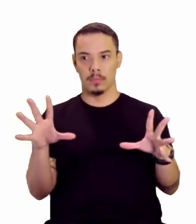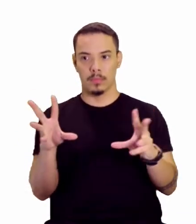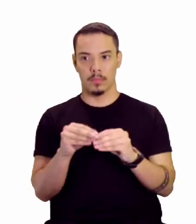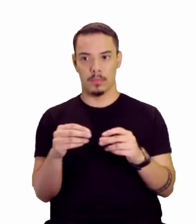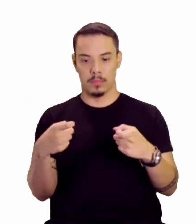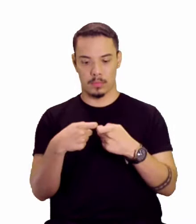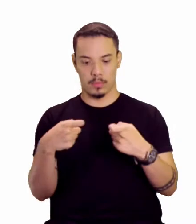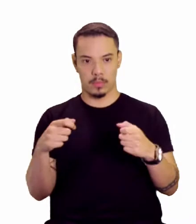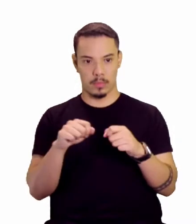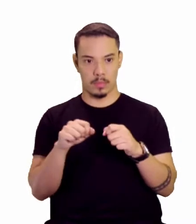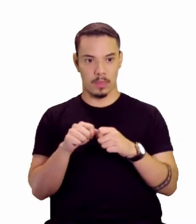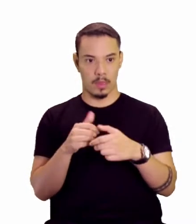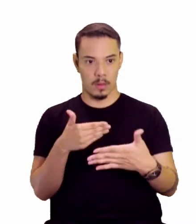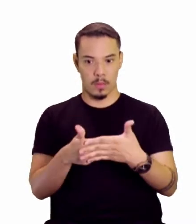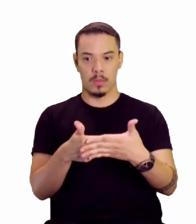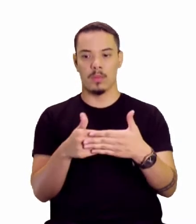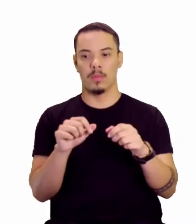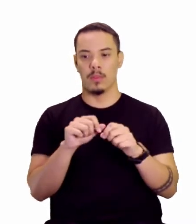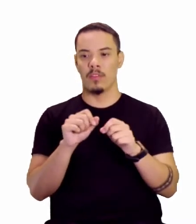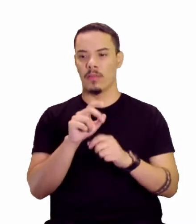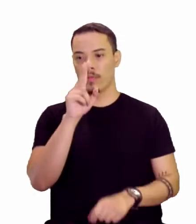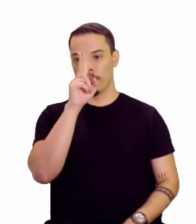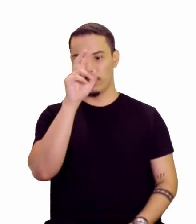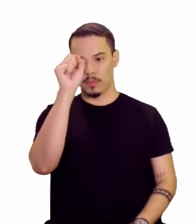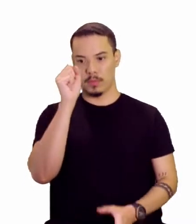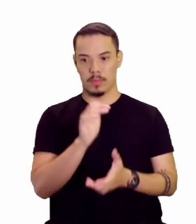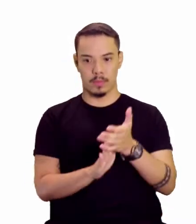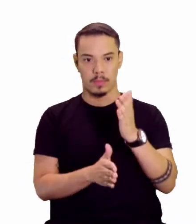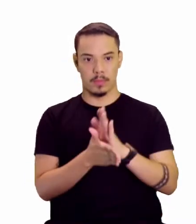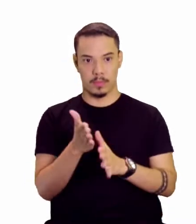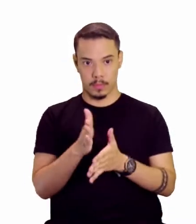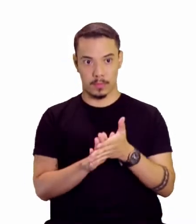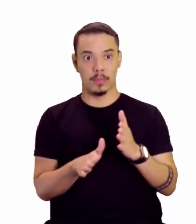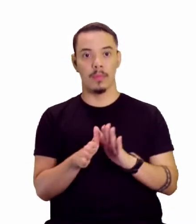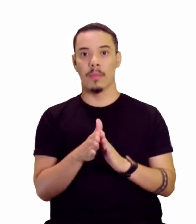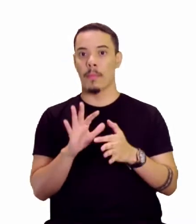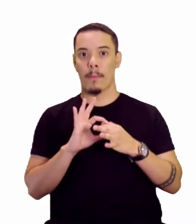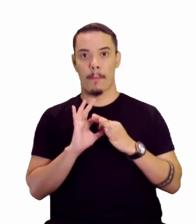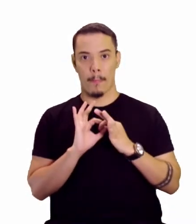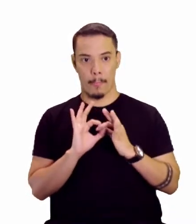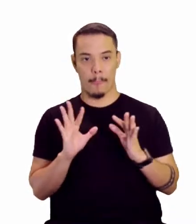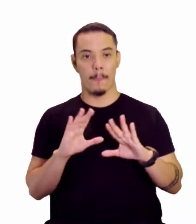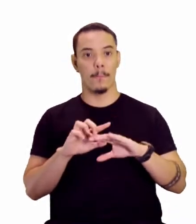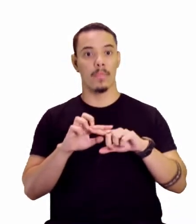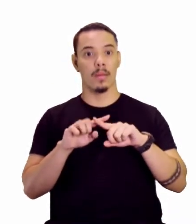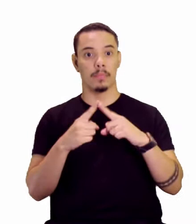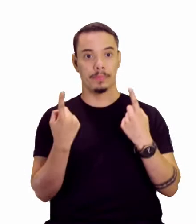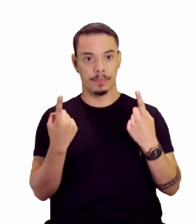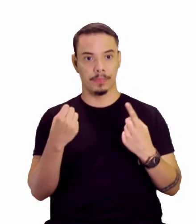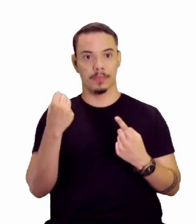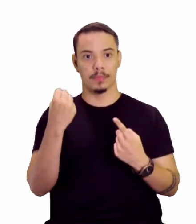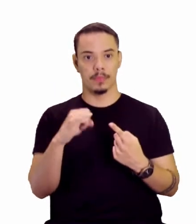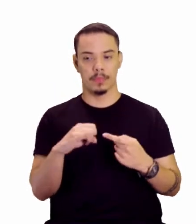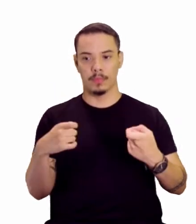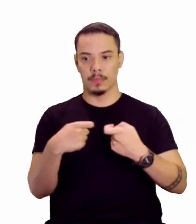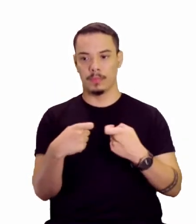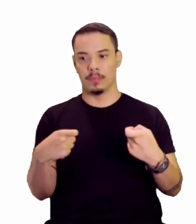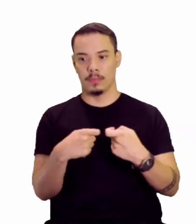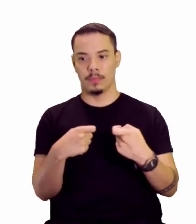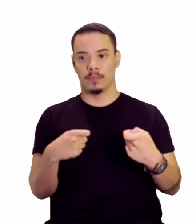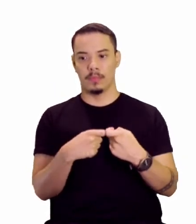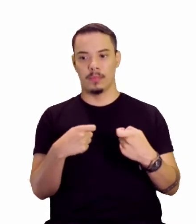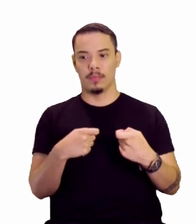mola, empurra, faz uma força nela, né? E é liberada. Claro que quando a mola está comprimida, você